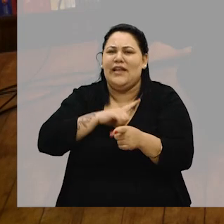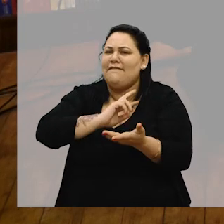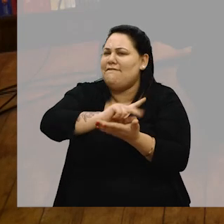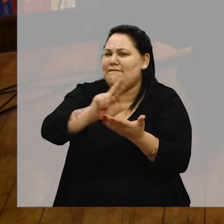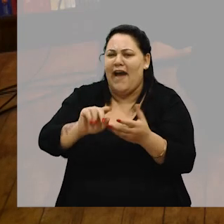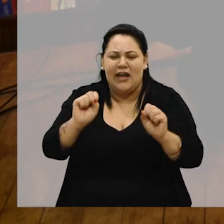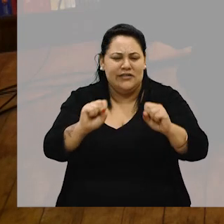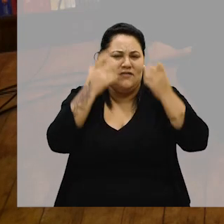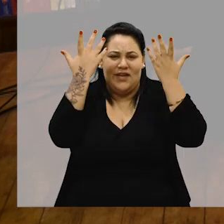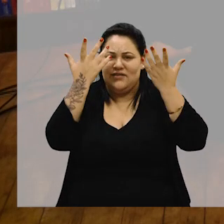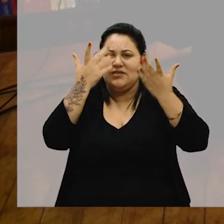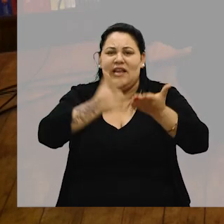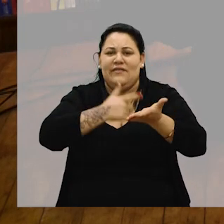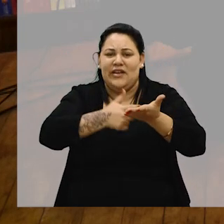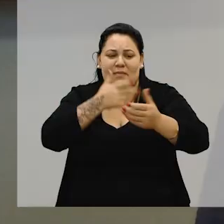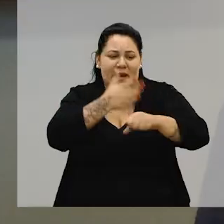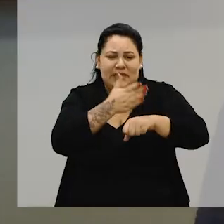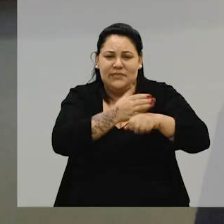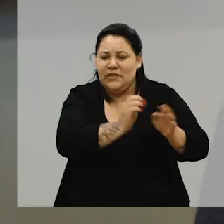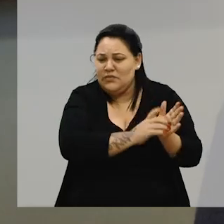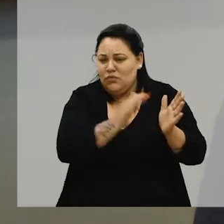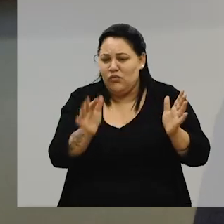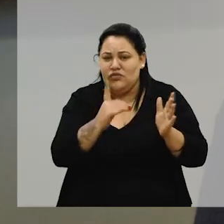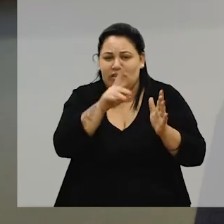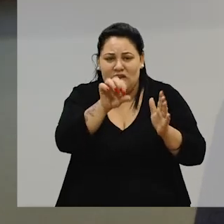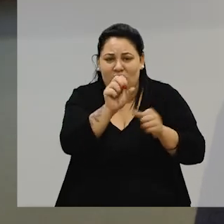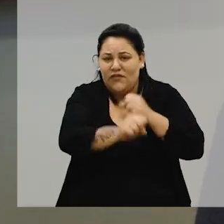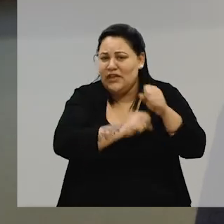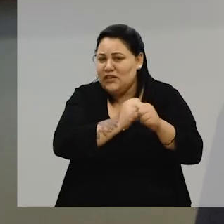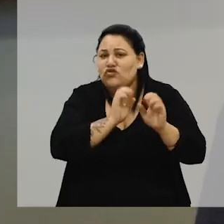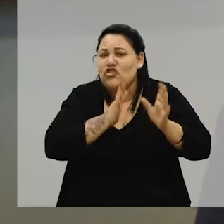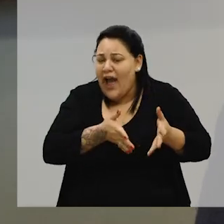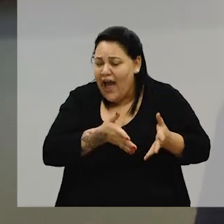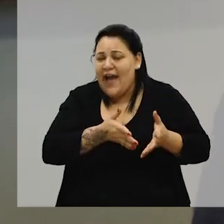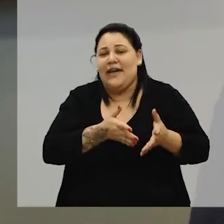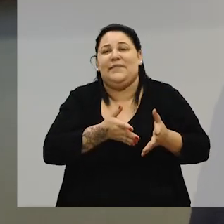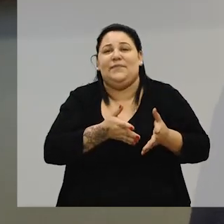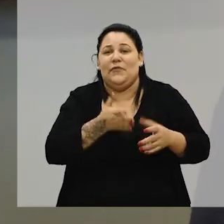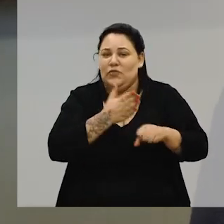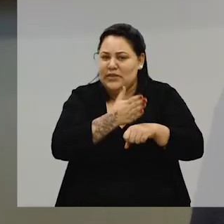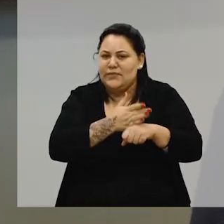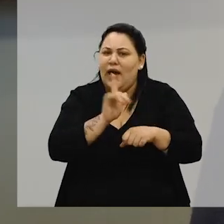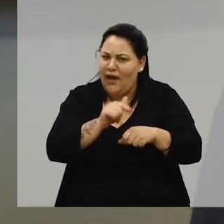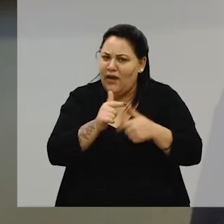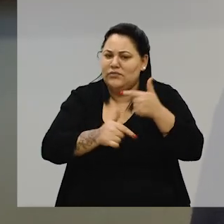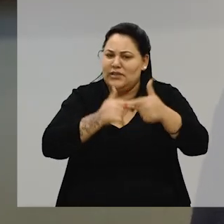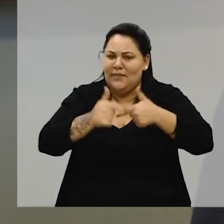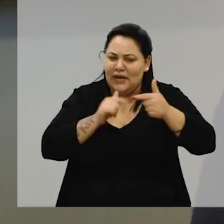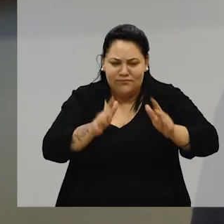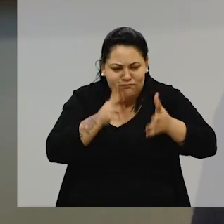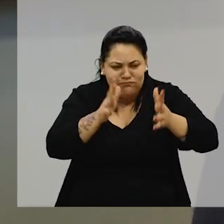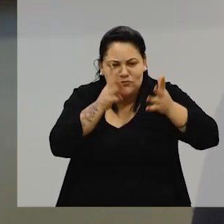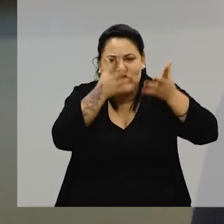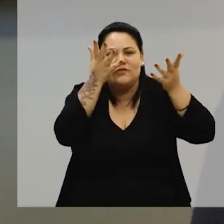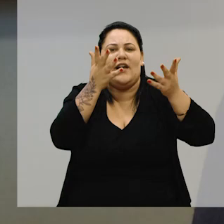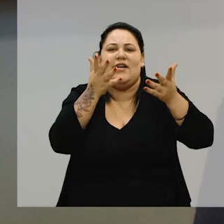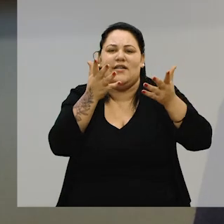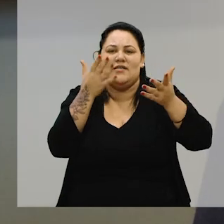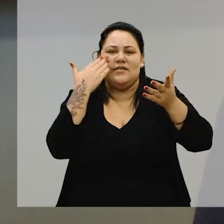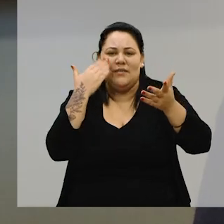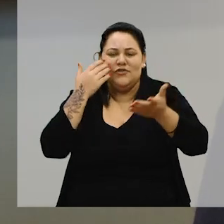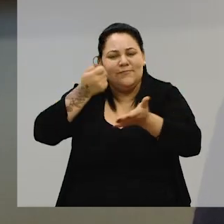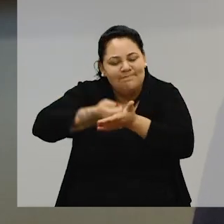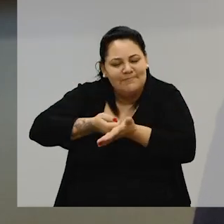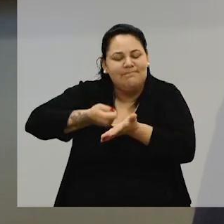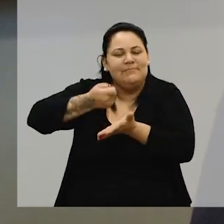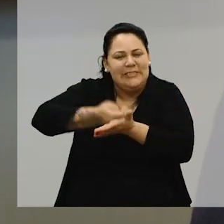eventos que a livraria tem participado ao longo dos 19 anos. Né, de existência. Então, é um trabalho também de